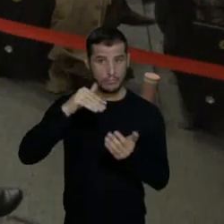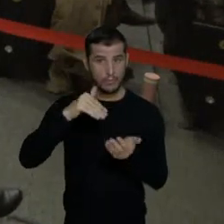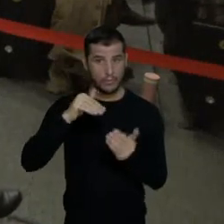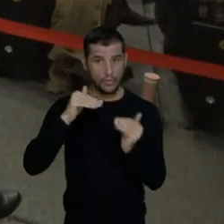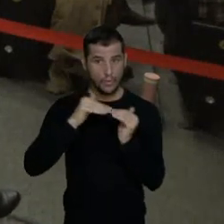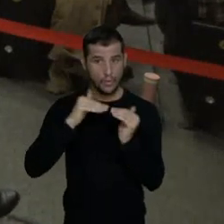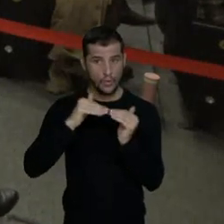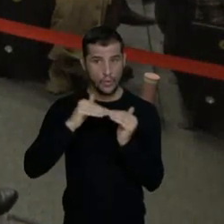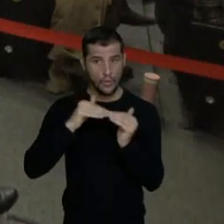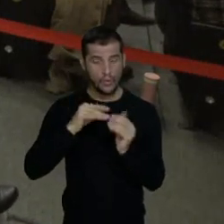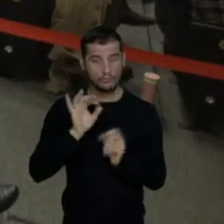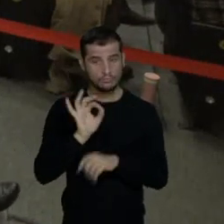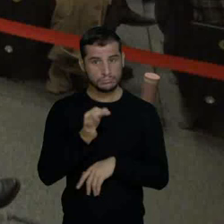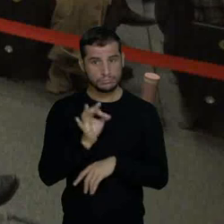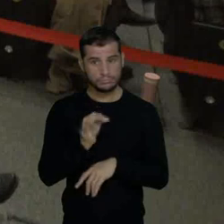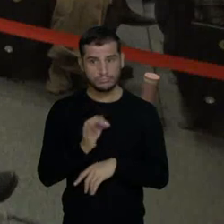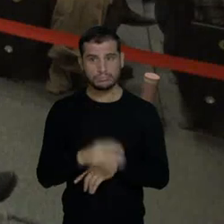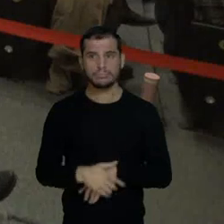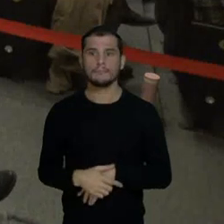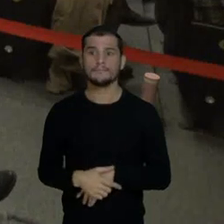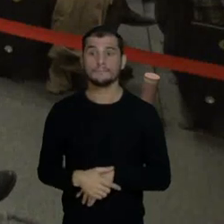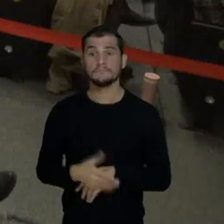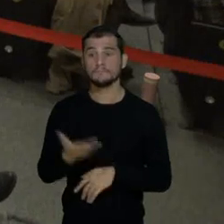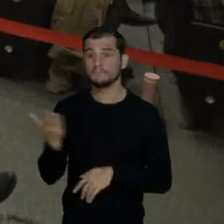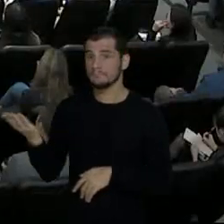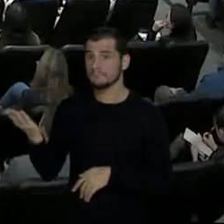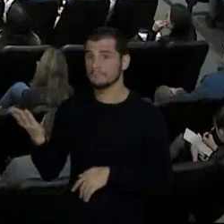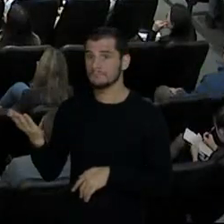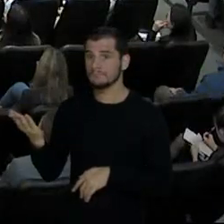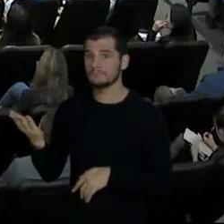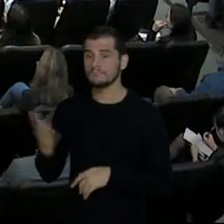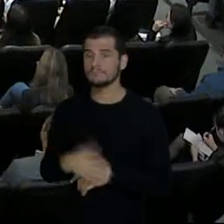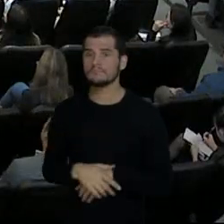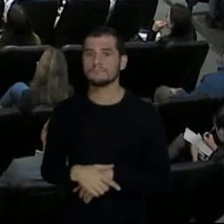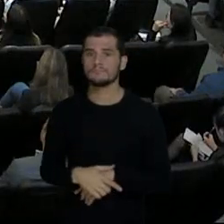tá joia tarefa para eles concordado